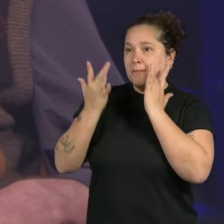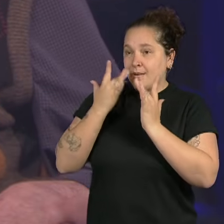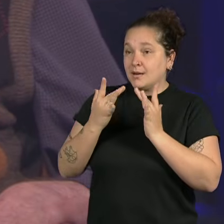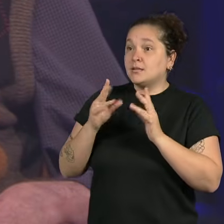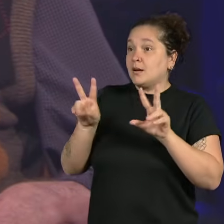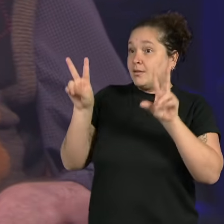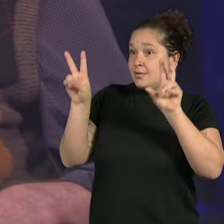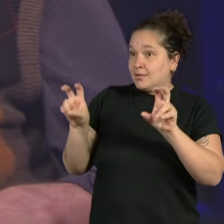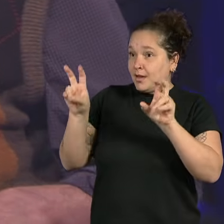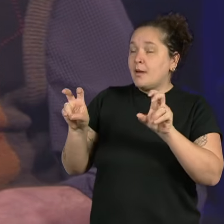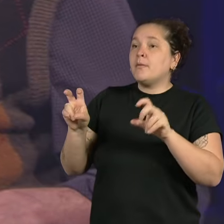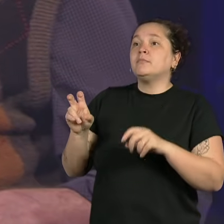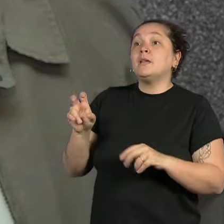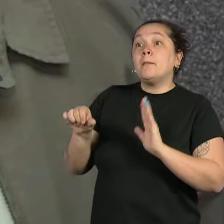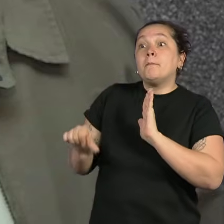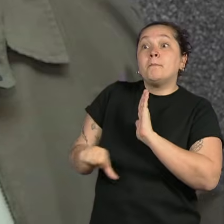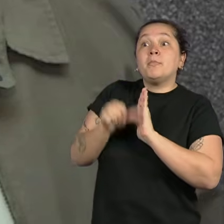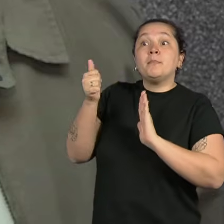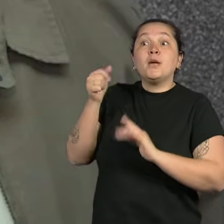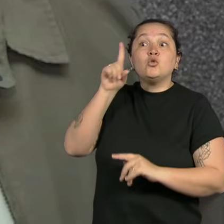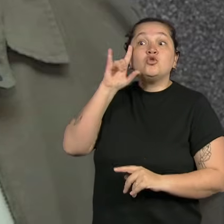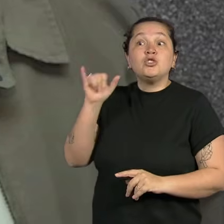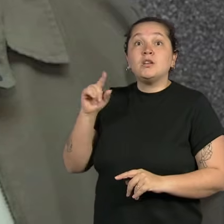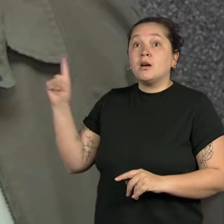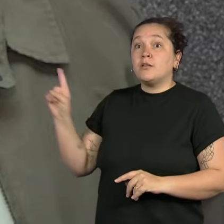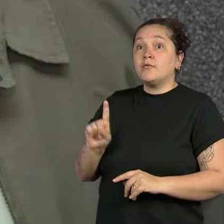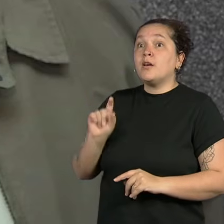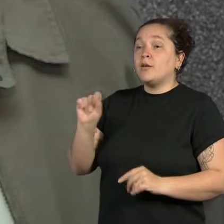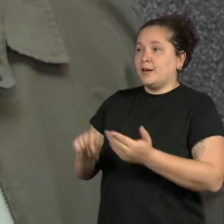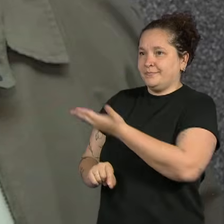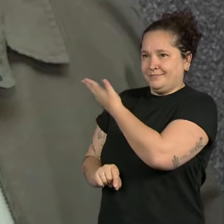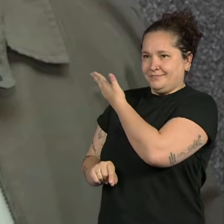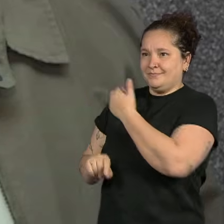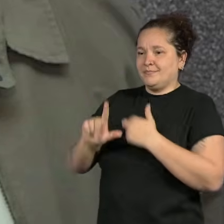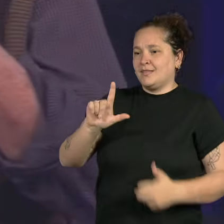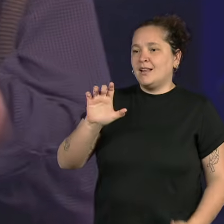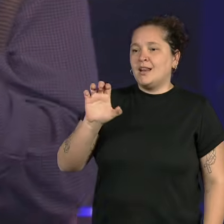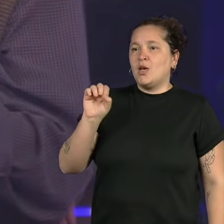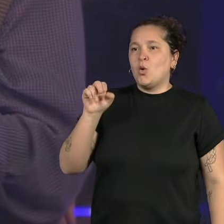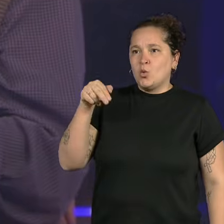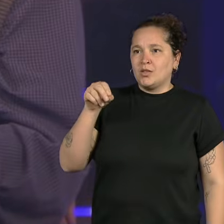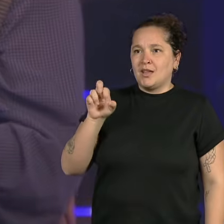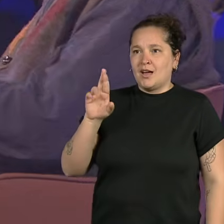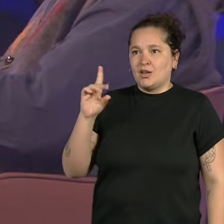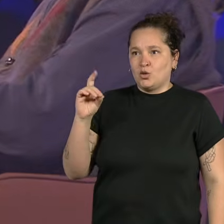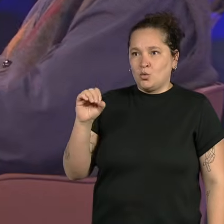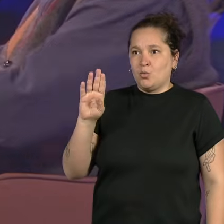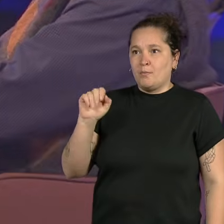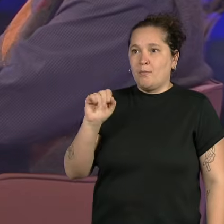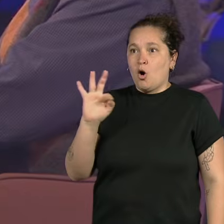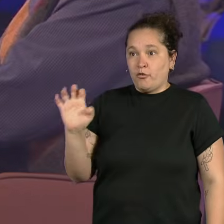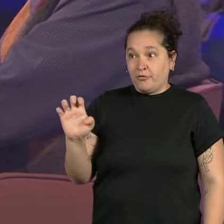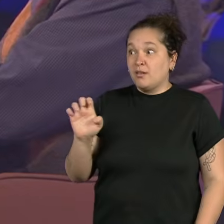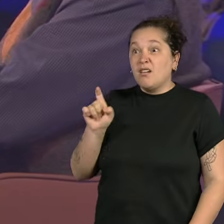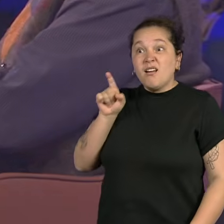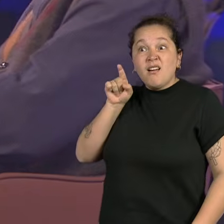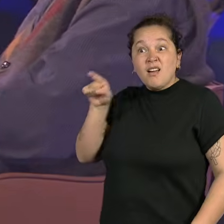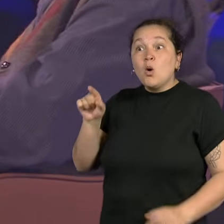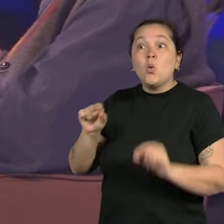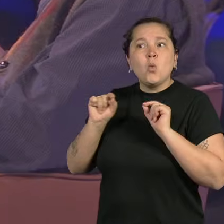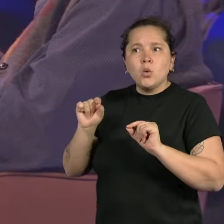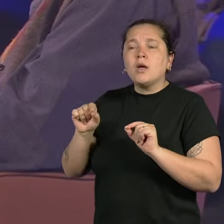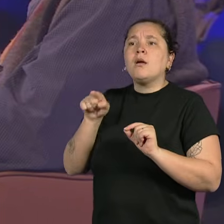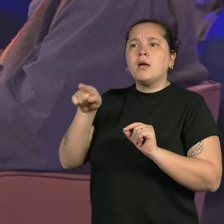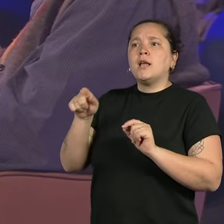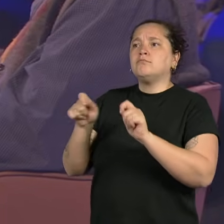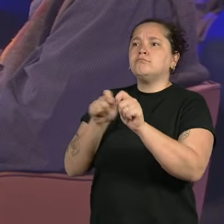debater logo na estreia foi o Leonardo Boff, que foi interrogado por eles, pela Inquisição, e quem